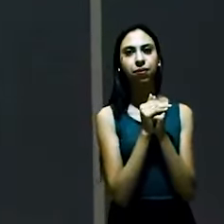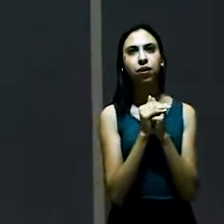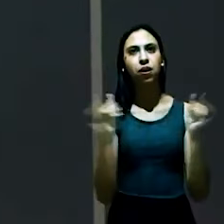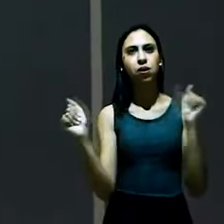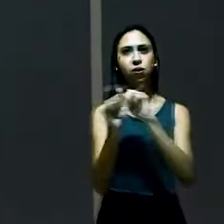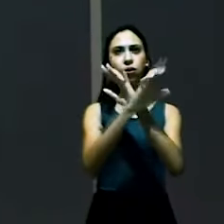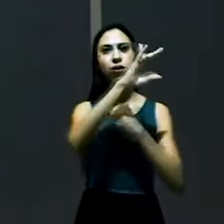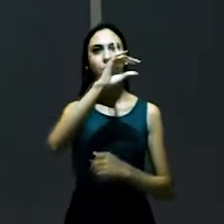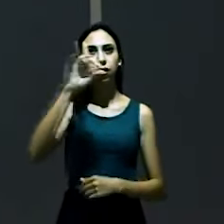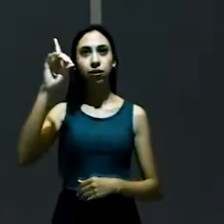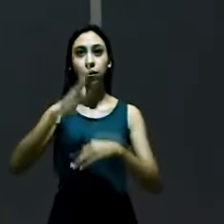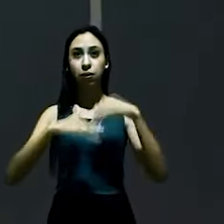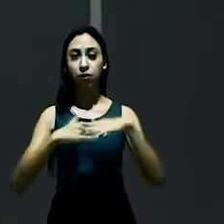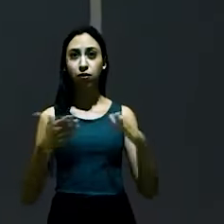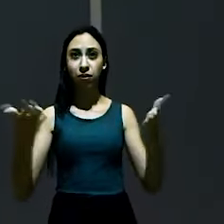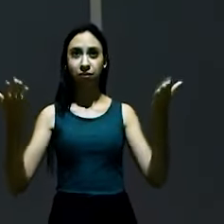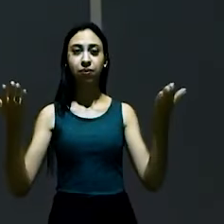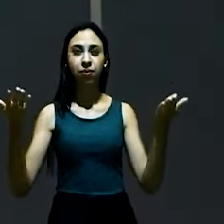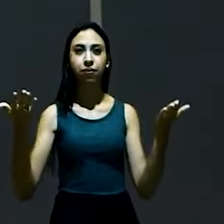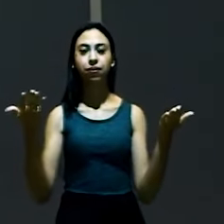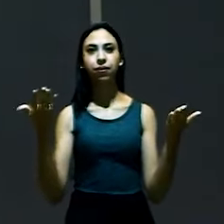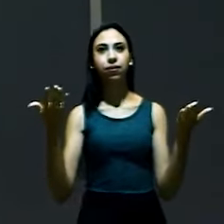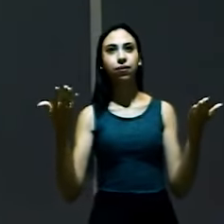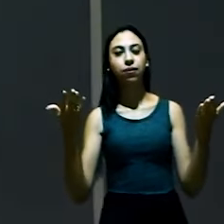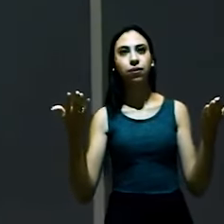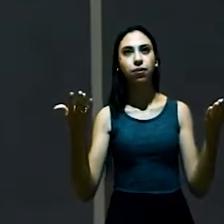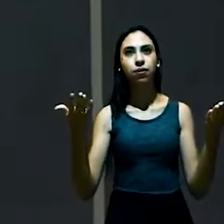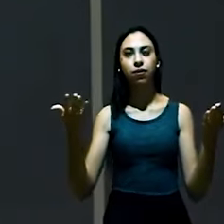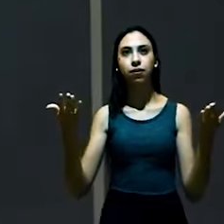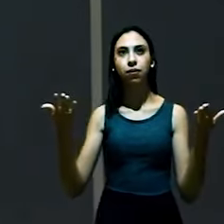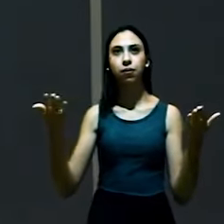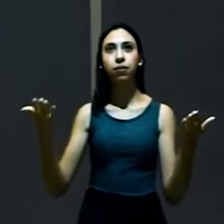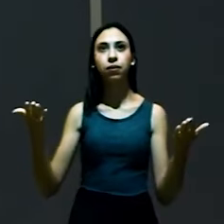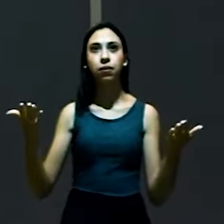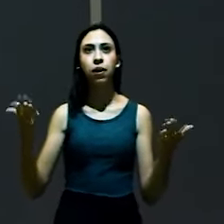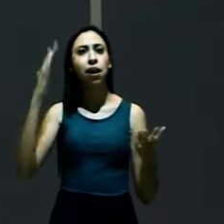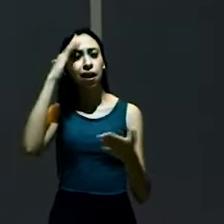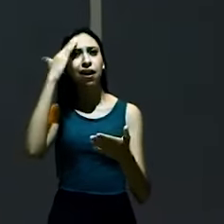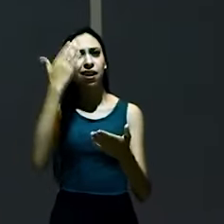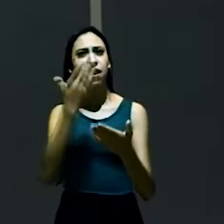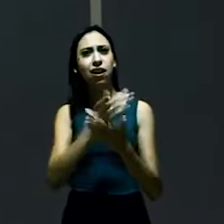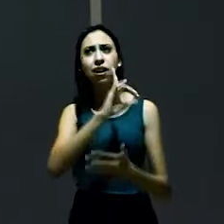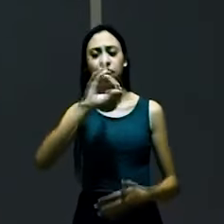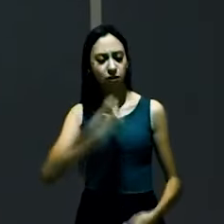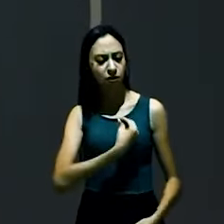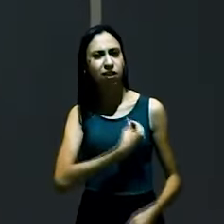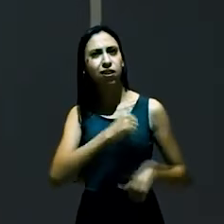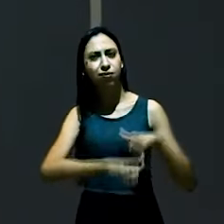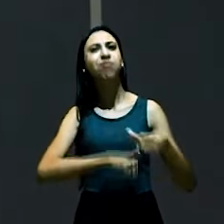Glória a Jesus, com as mãos levantadas, onde você está mesmo? Creia, Deus mudou vidas aqui essa